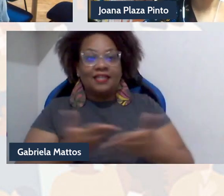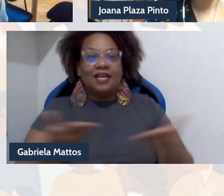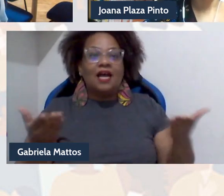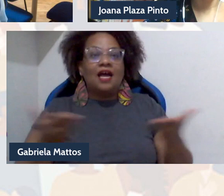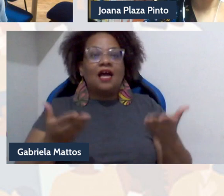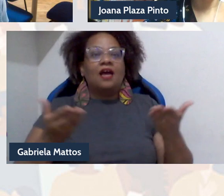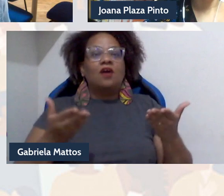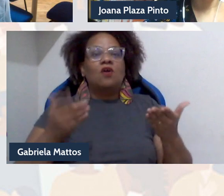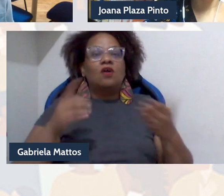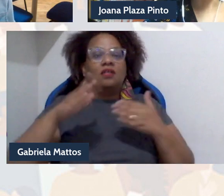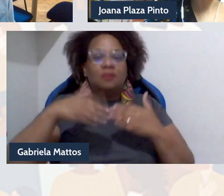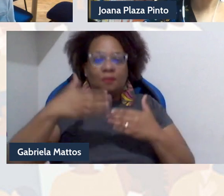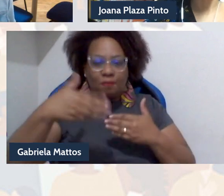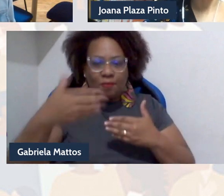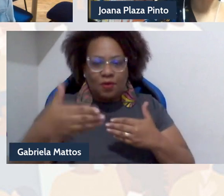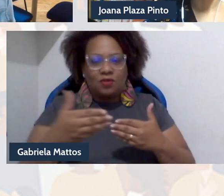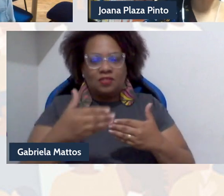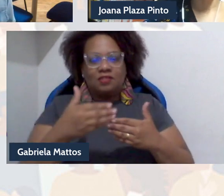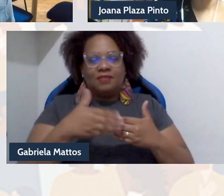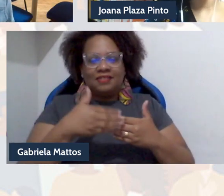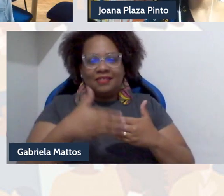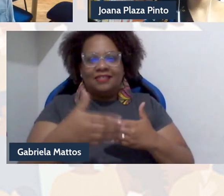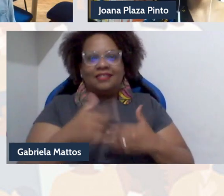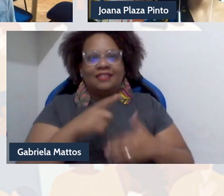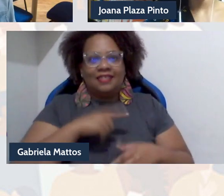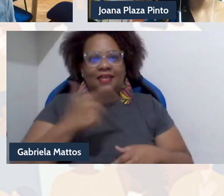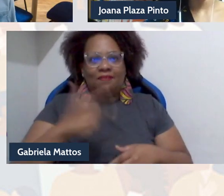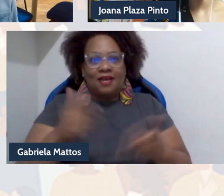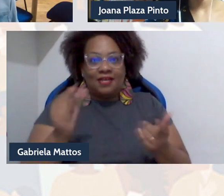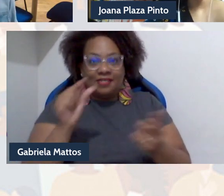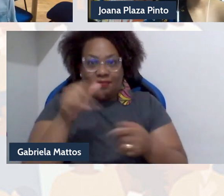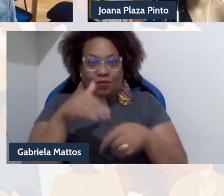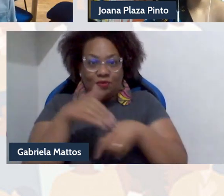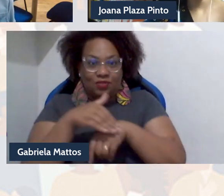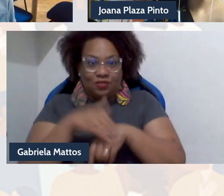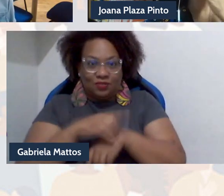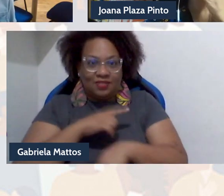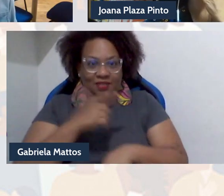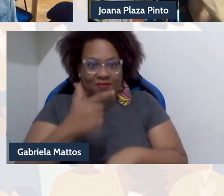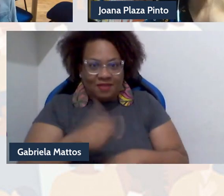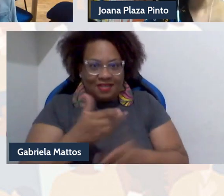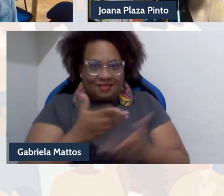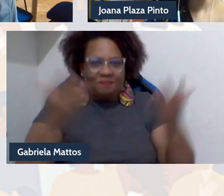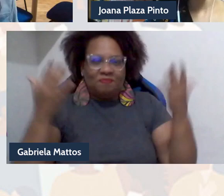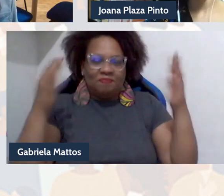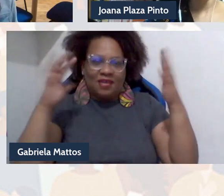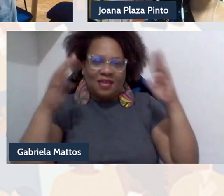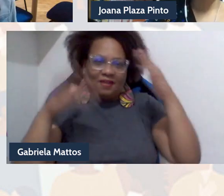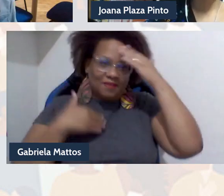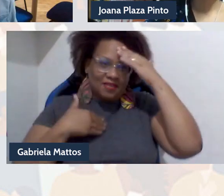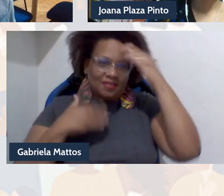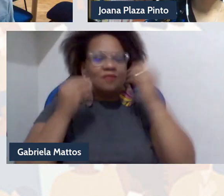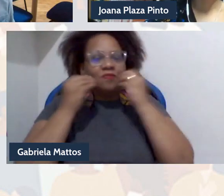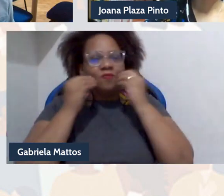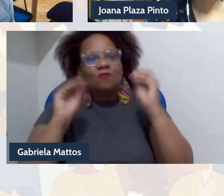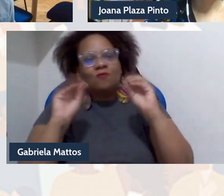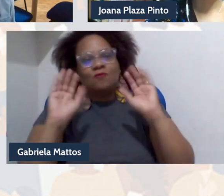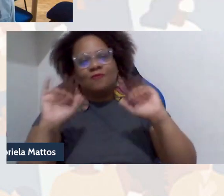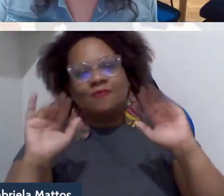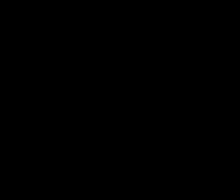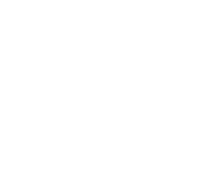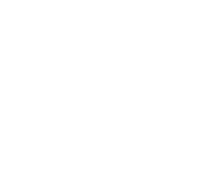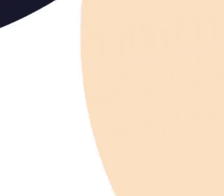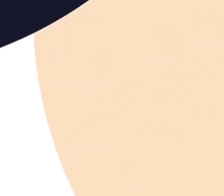as próximas atividades, que a gente tem mais uma daqui a pouco, né? Então, parabéns, obrigada, um beijo para vocês, muito obrigada.